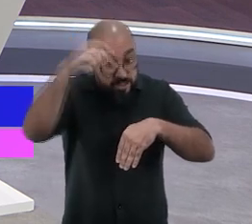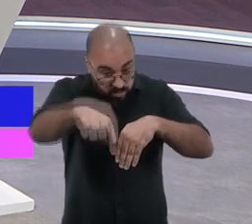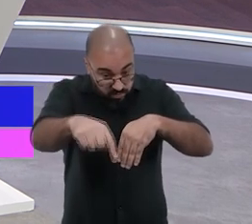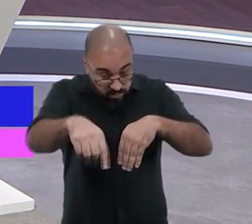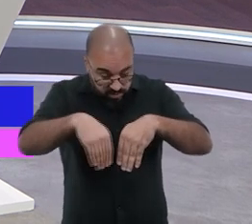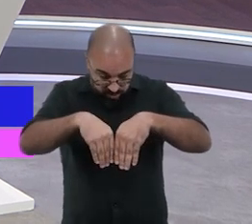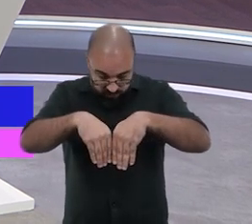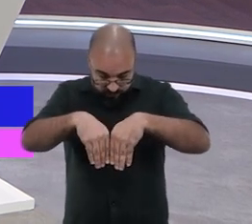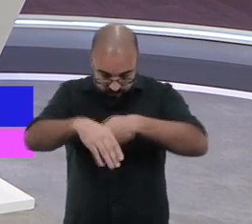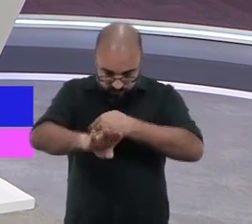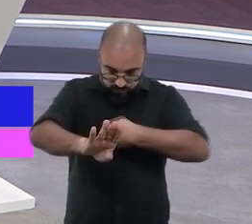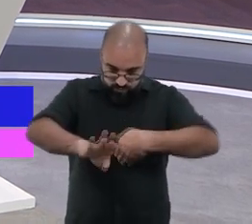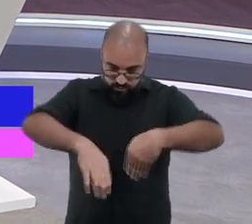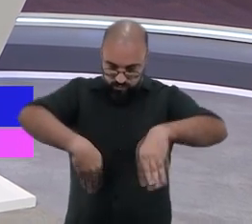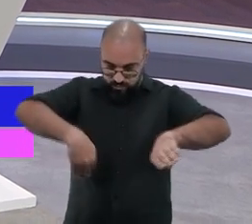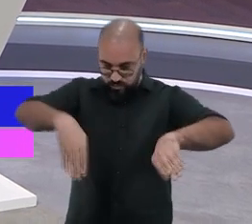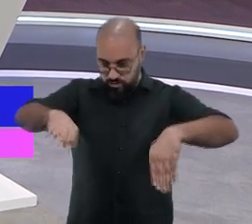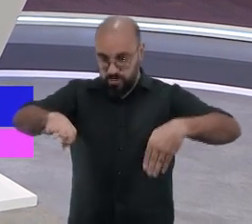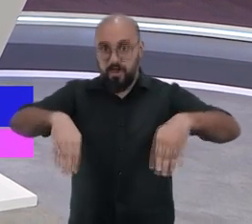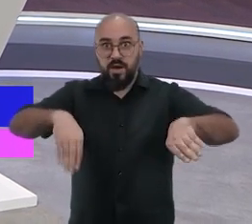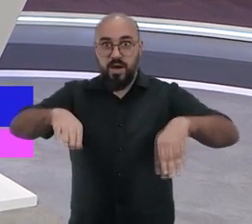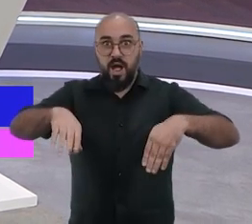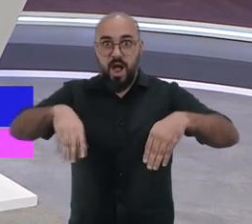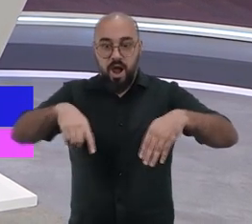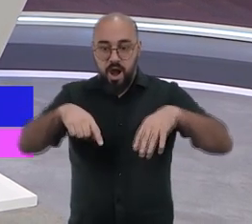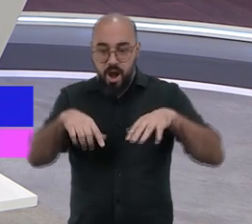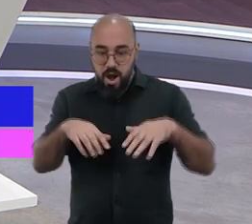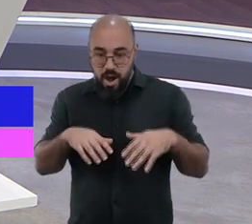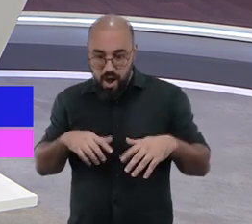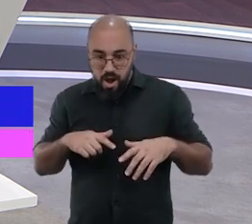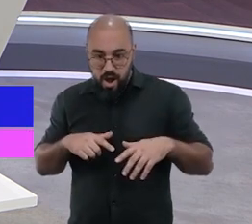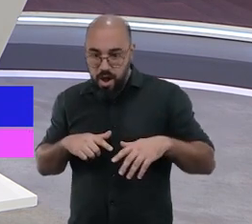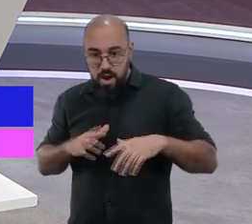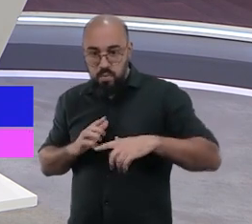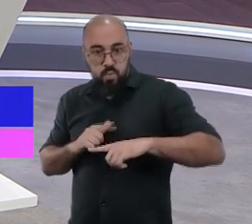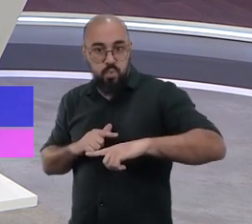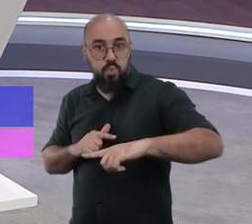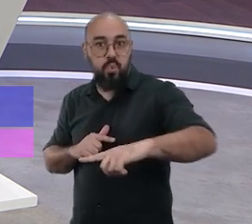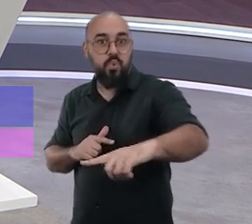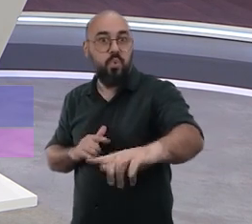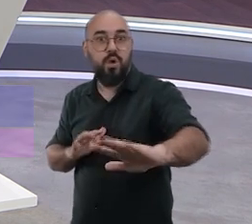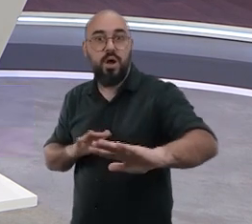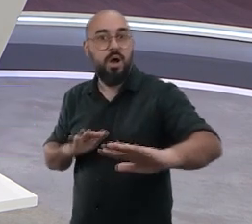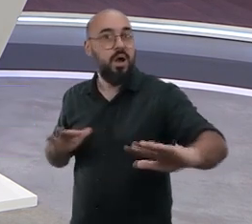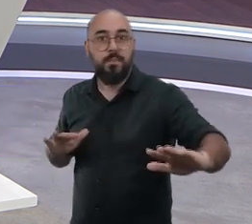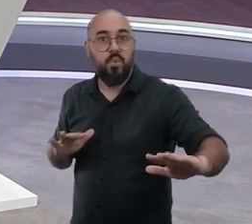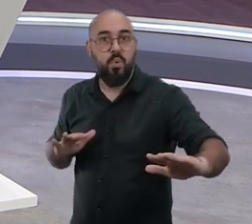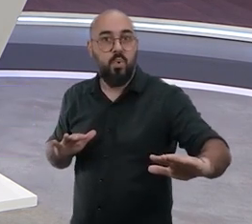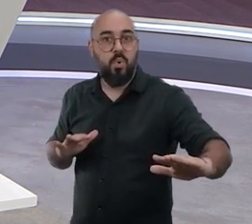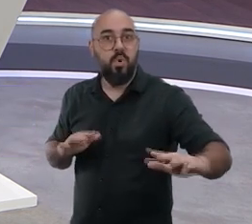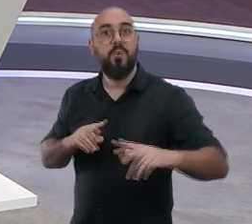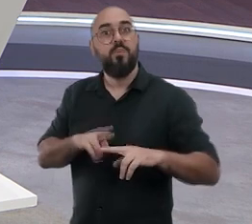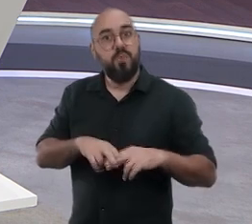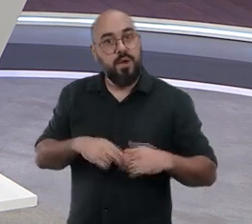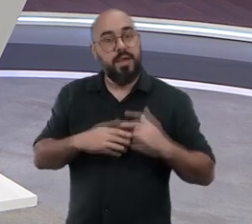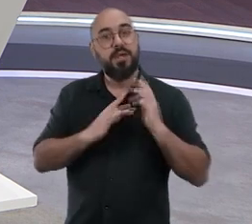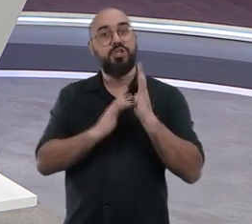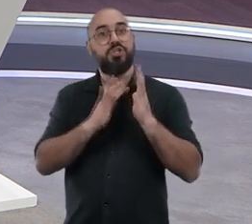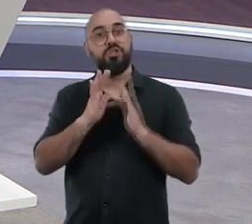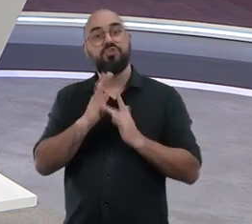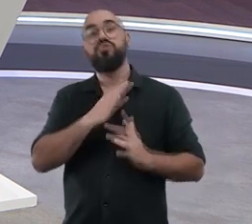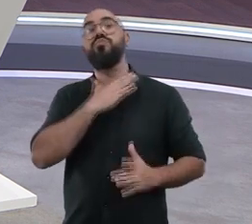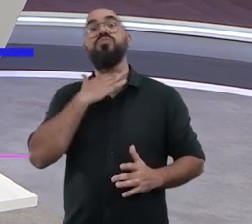que este véu que estava dentro do templo se rasgou. E quando esse véu se rasgou, Deus estava dando